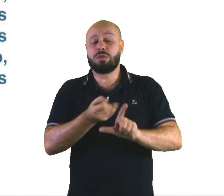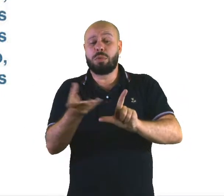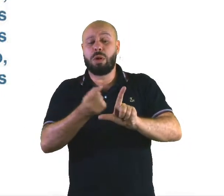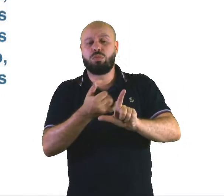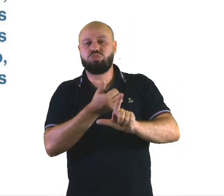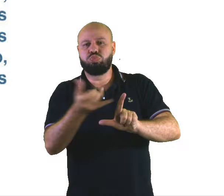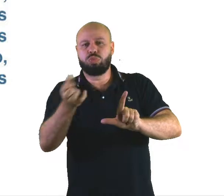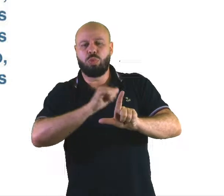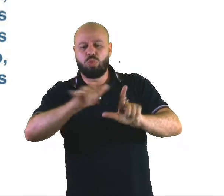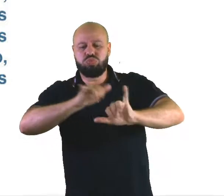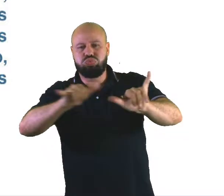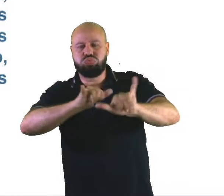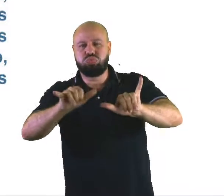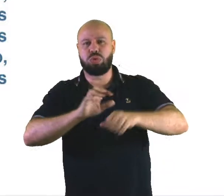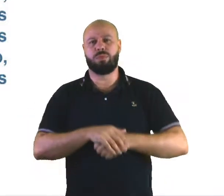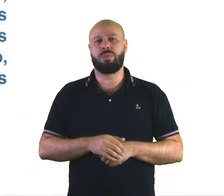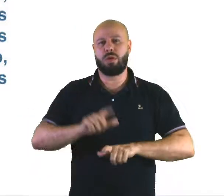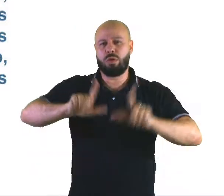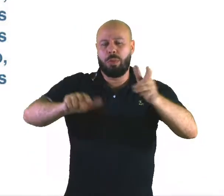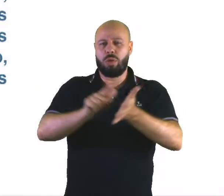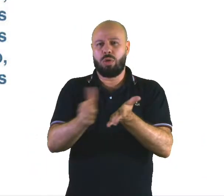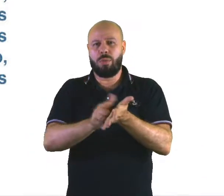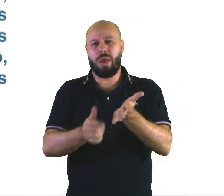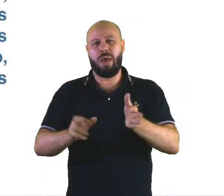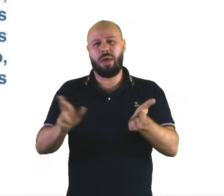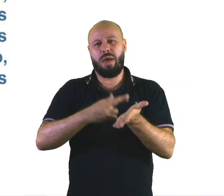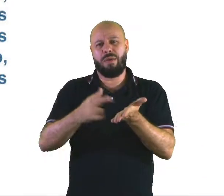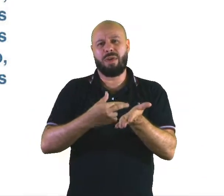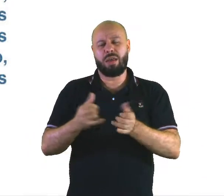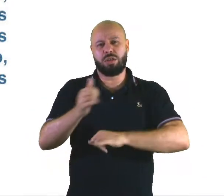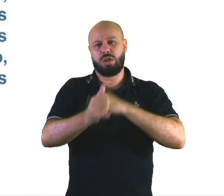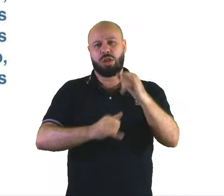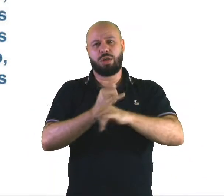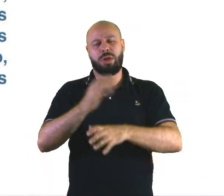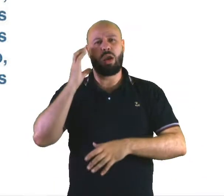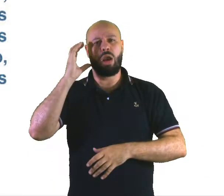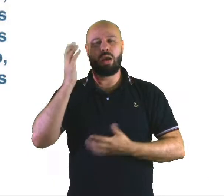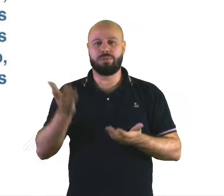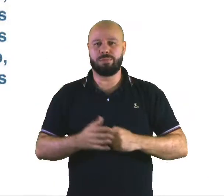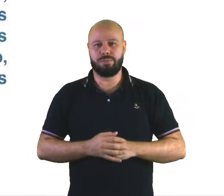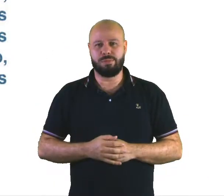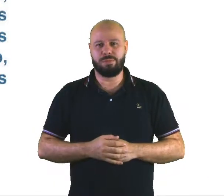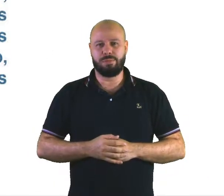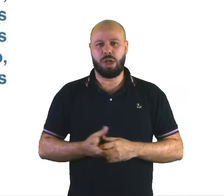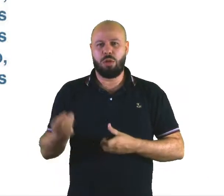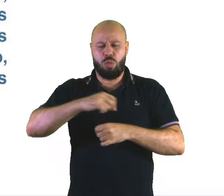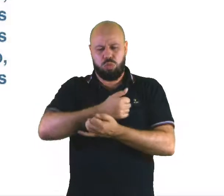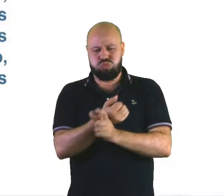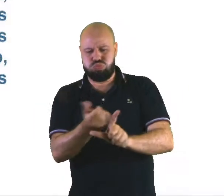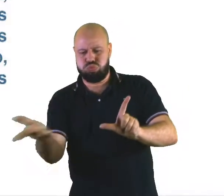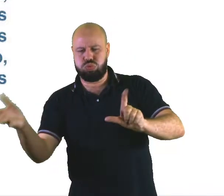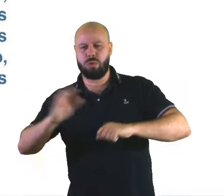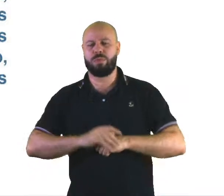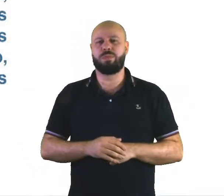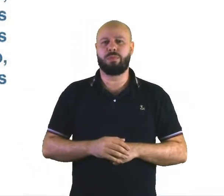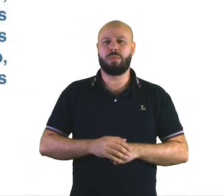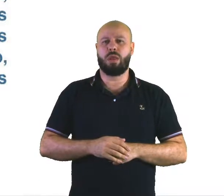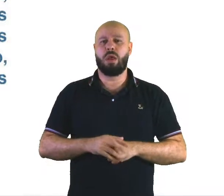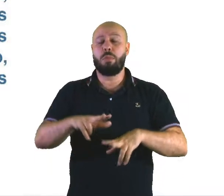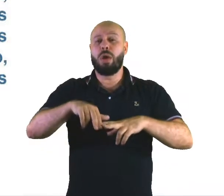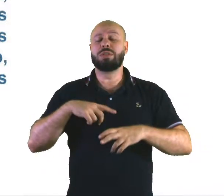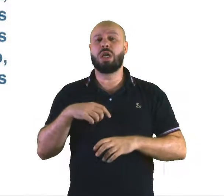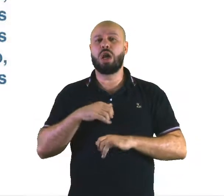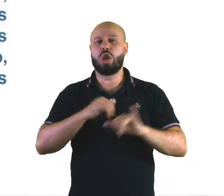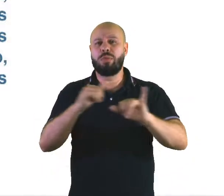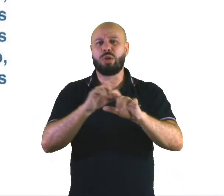principais meios de comunicação, jornais, revistas, internet, rádio, dentre outros. Por esse motivo, as